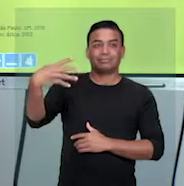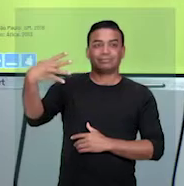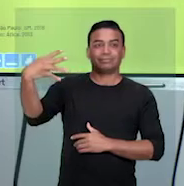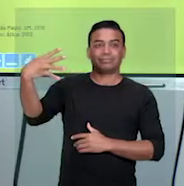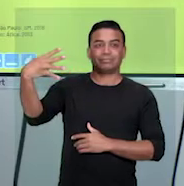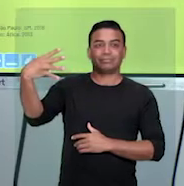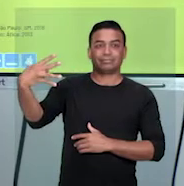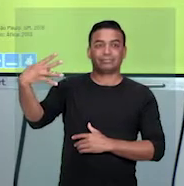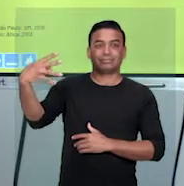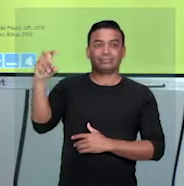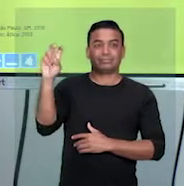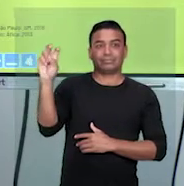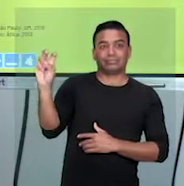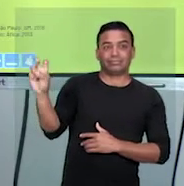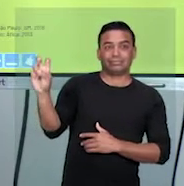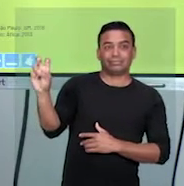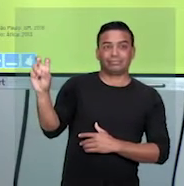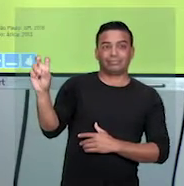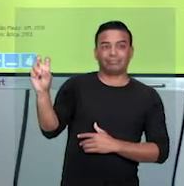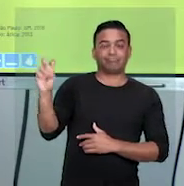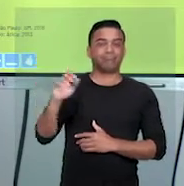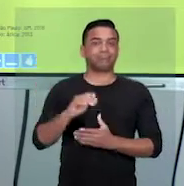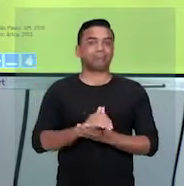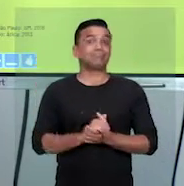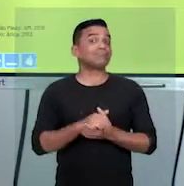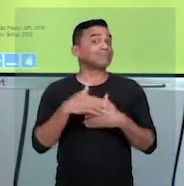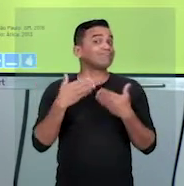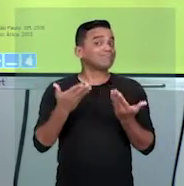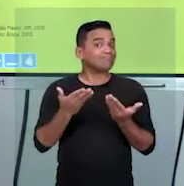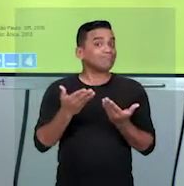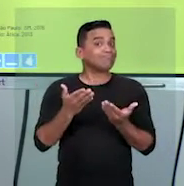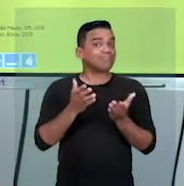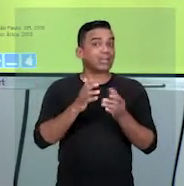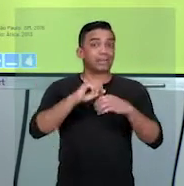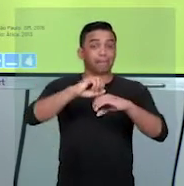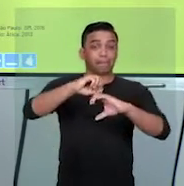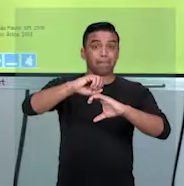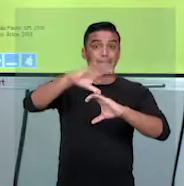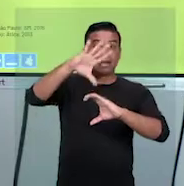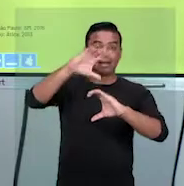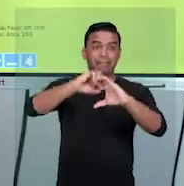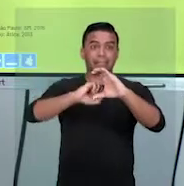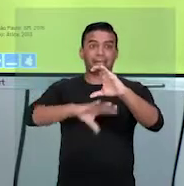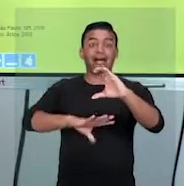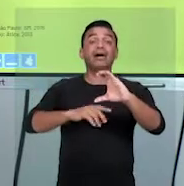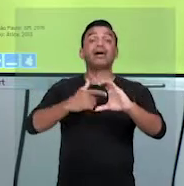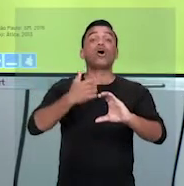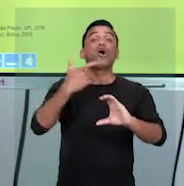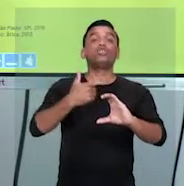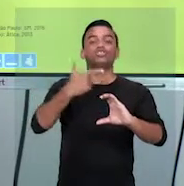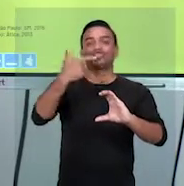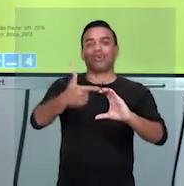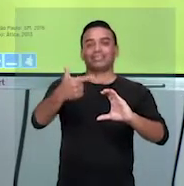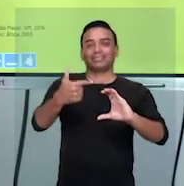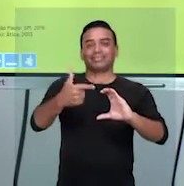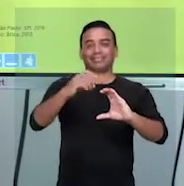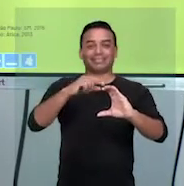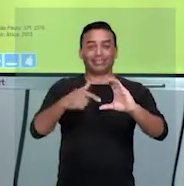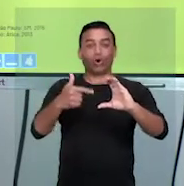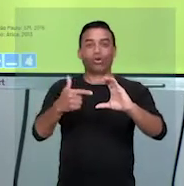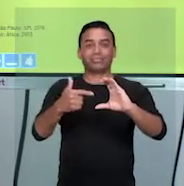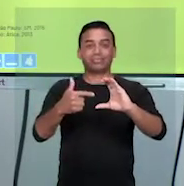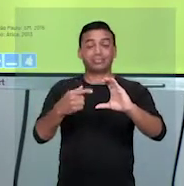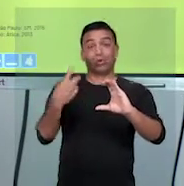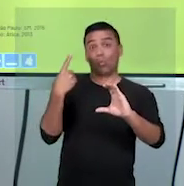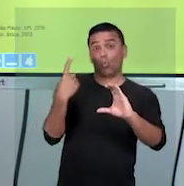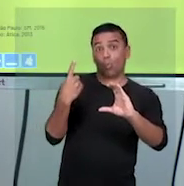3, 4 e 5. Então, eu tenho duas ramificações no carbono 2 e tenho